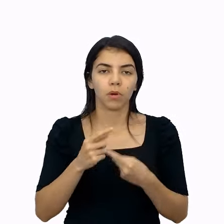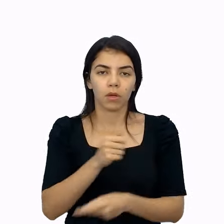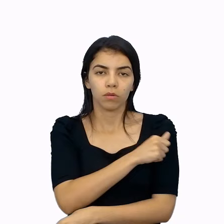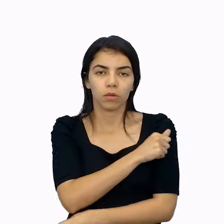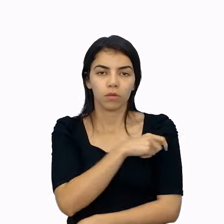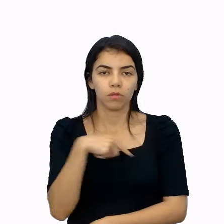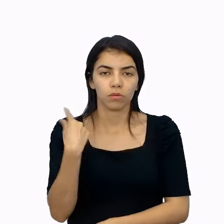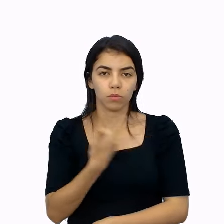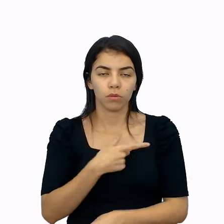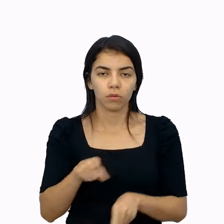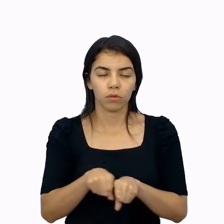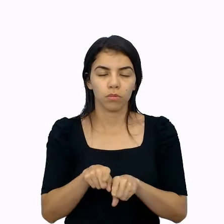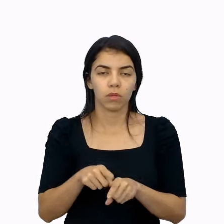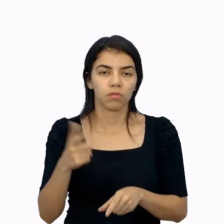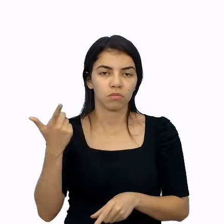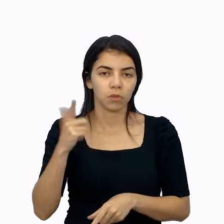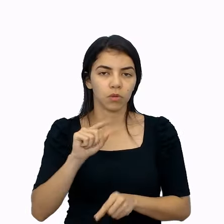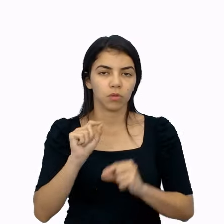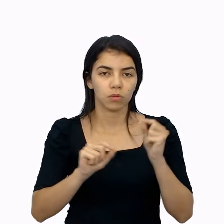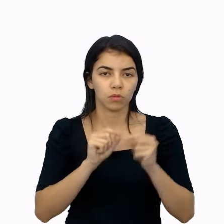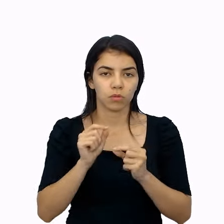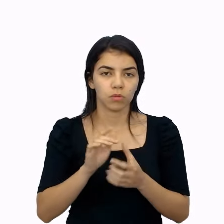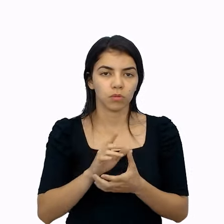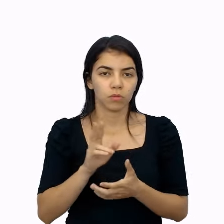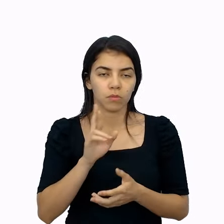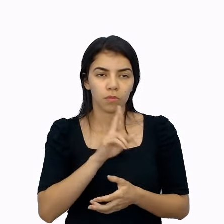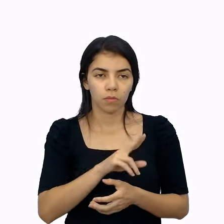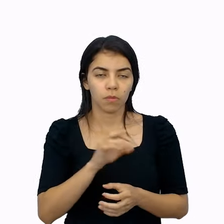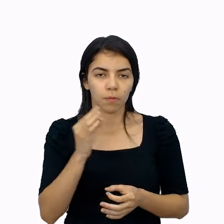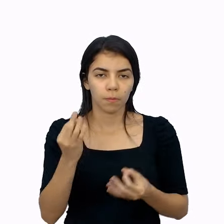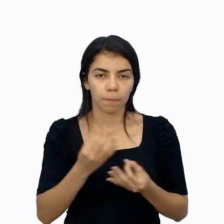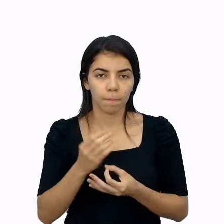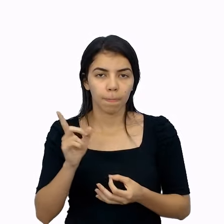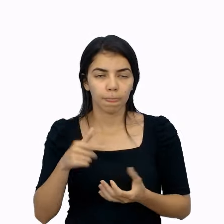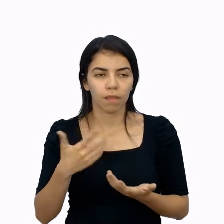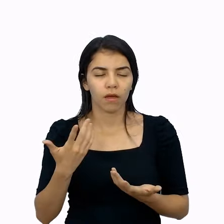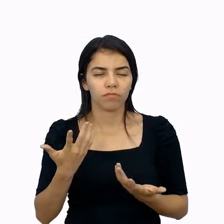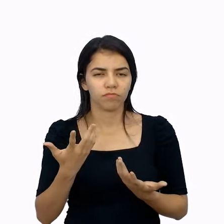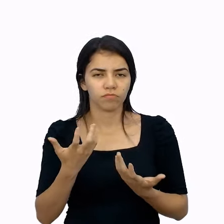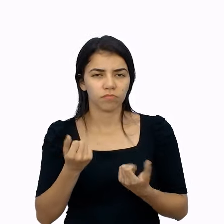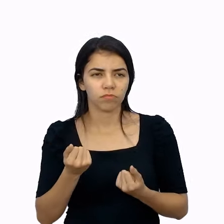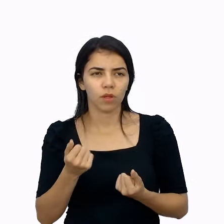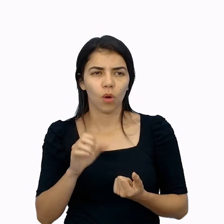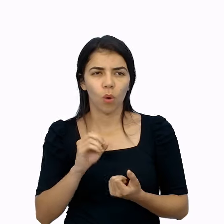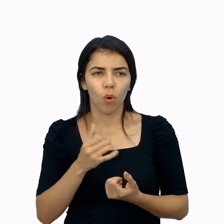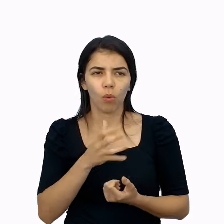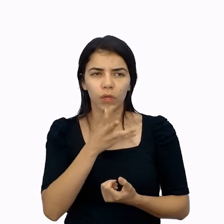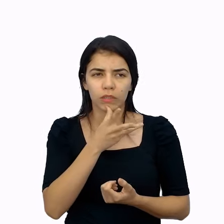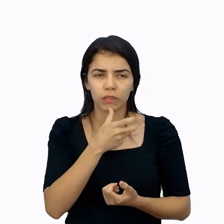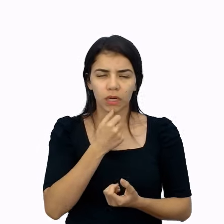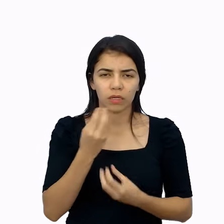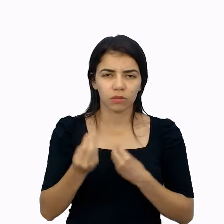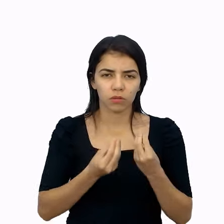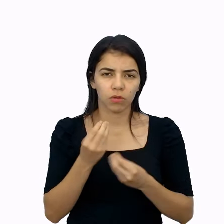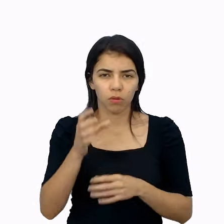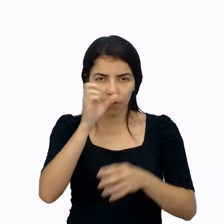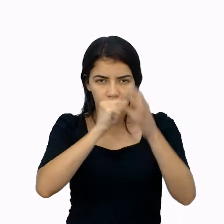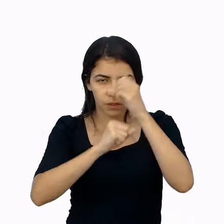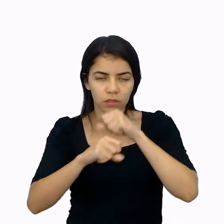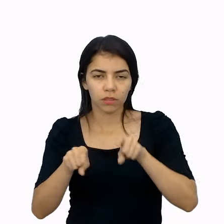ainda não alcançaram os resultados desejados, é compreensível, né, todo esse atraso também na